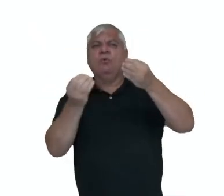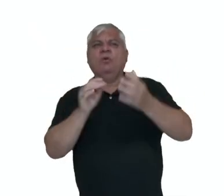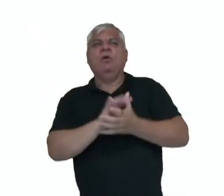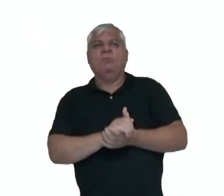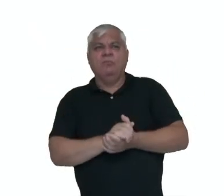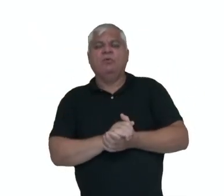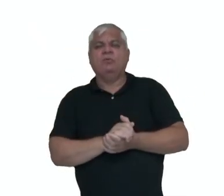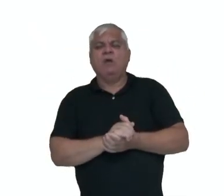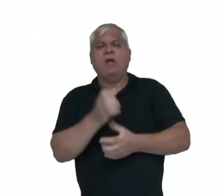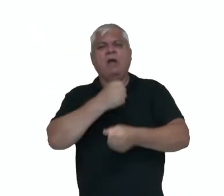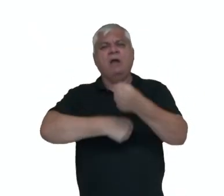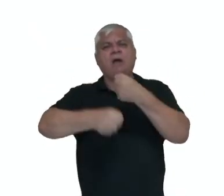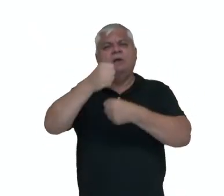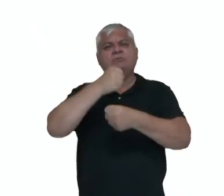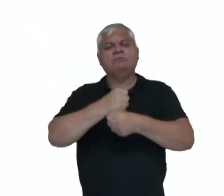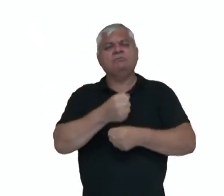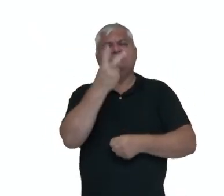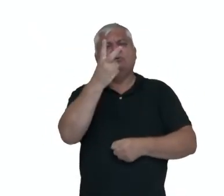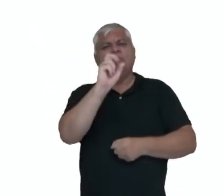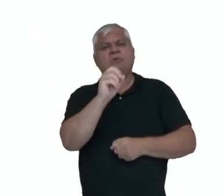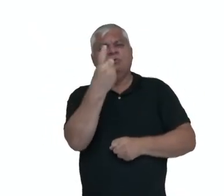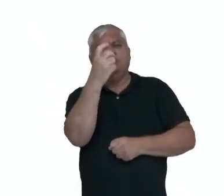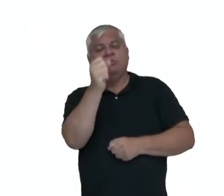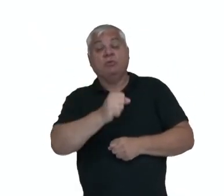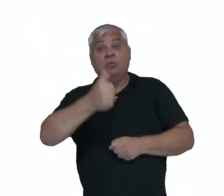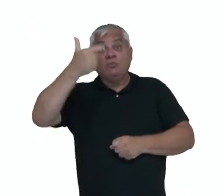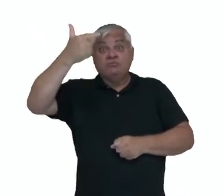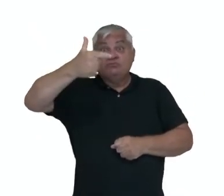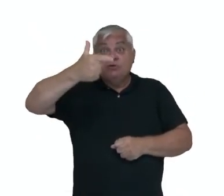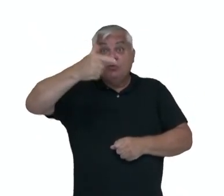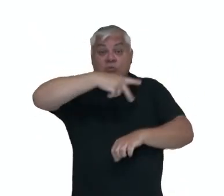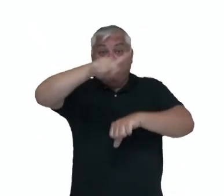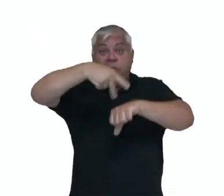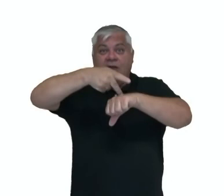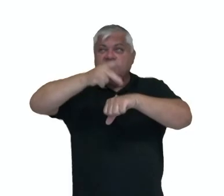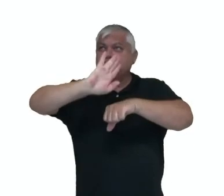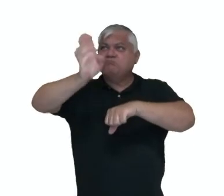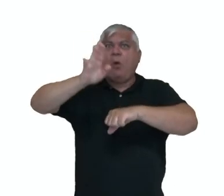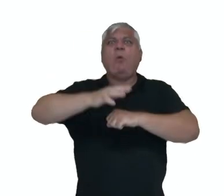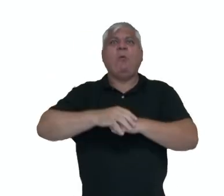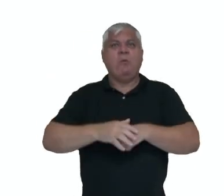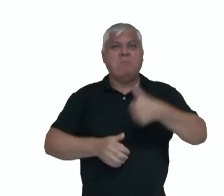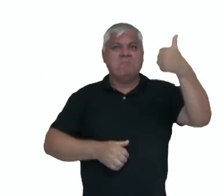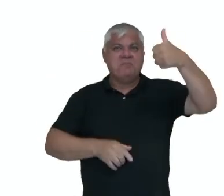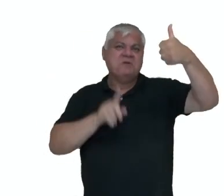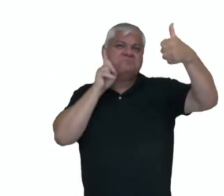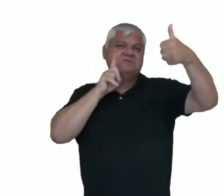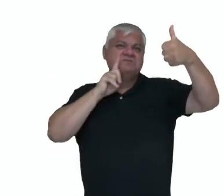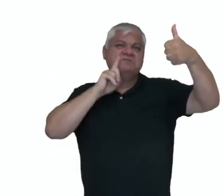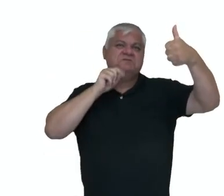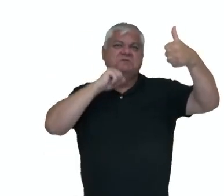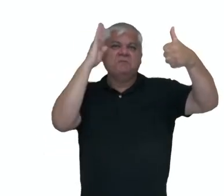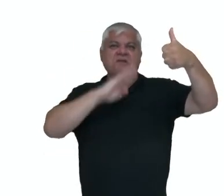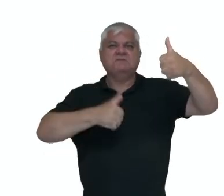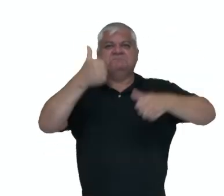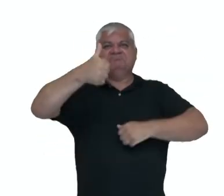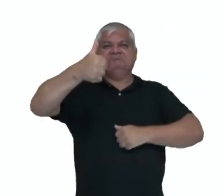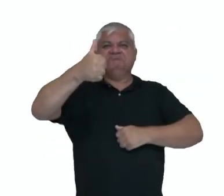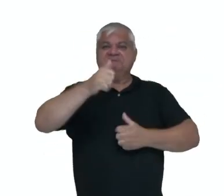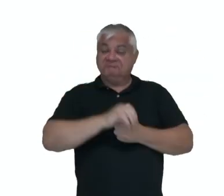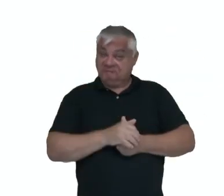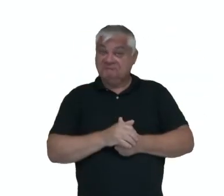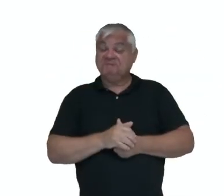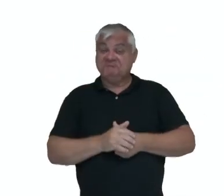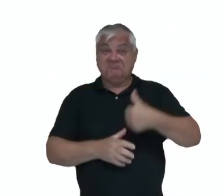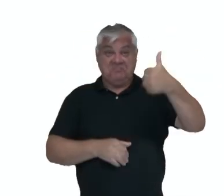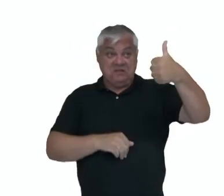Brasil, em 2018, segundo país em produção mundial de carne. Estados Unidos ainda ganhava do Brasil, hein? Rapaz, eu achava que o Brasil era a